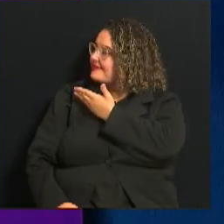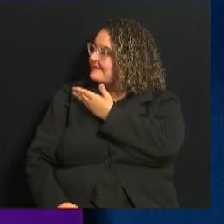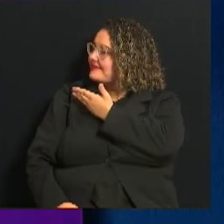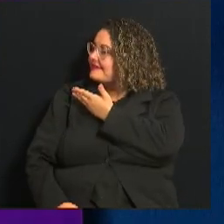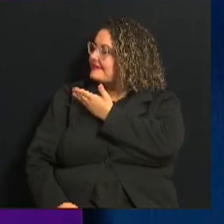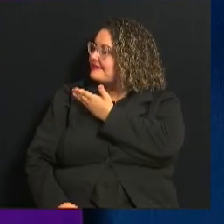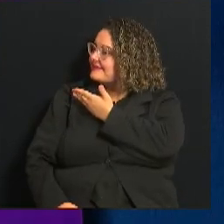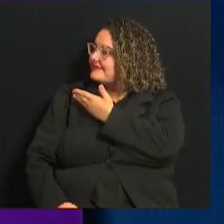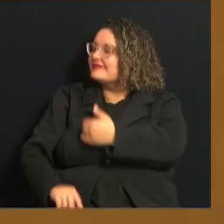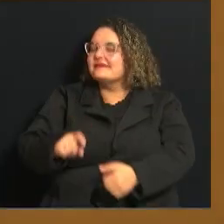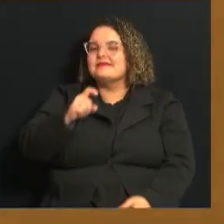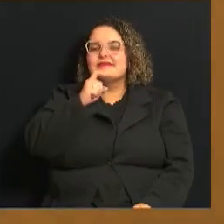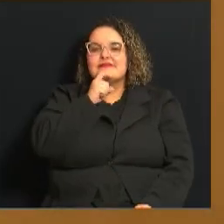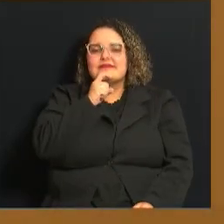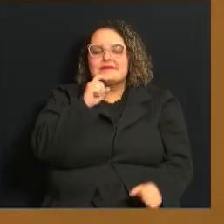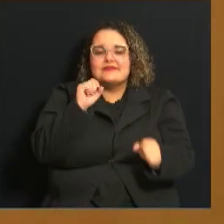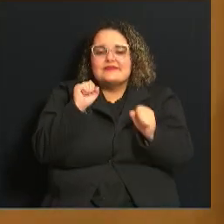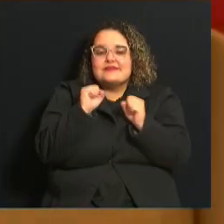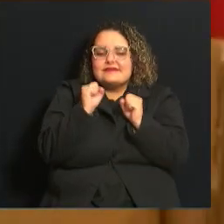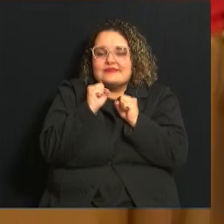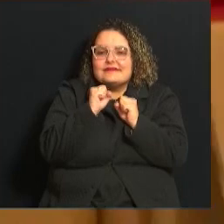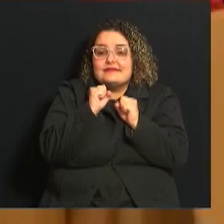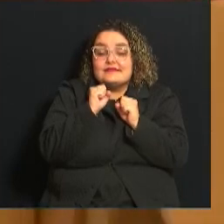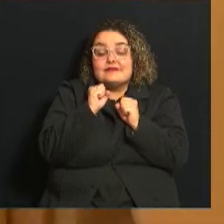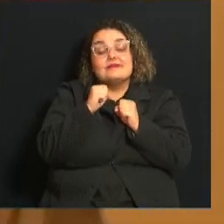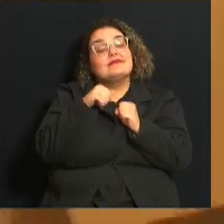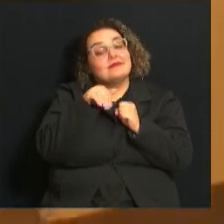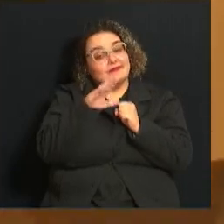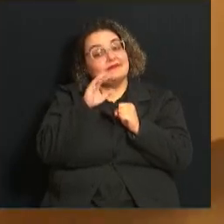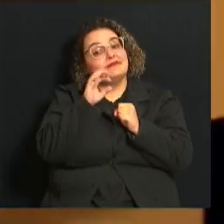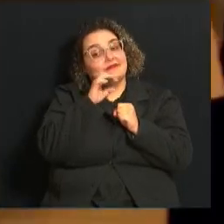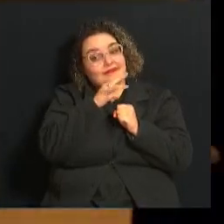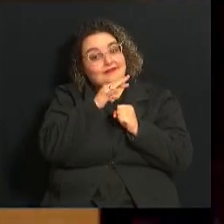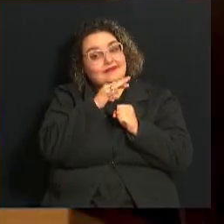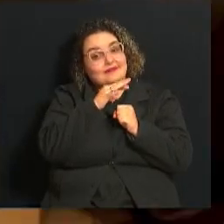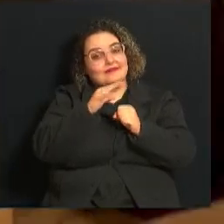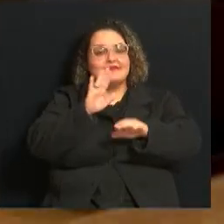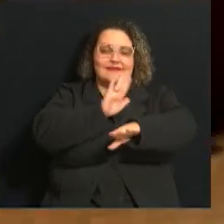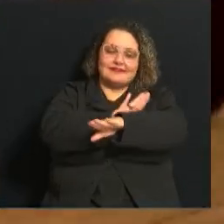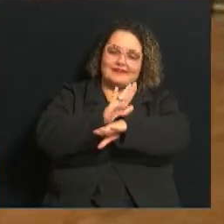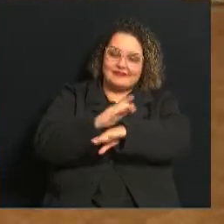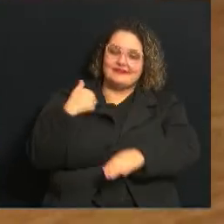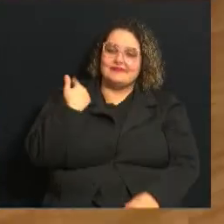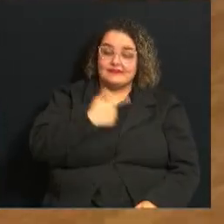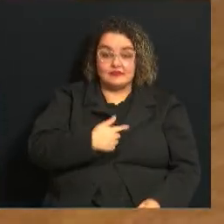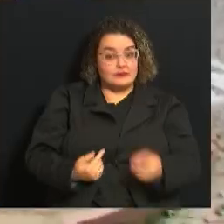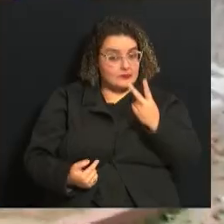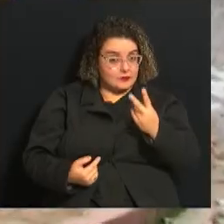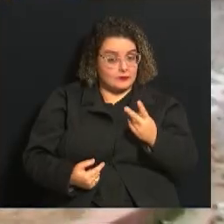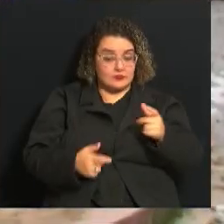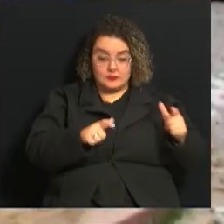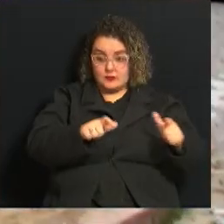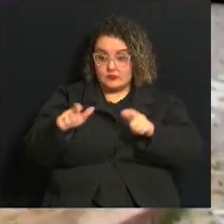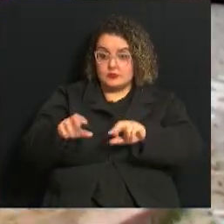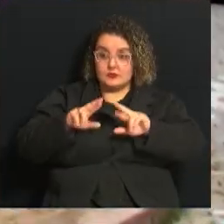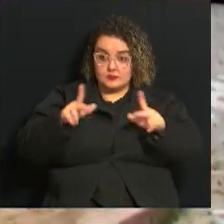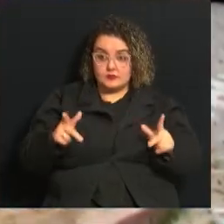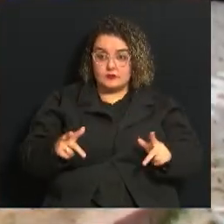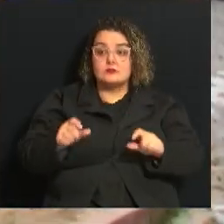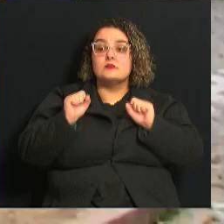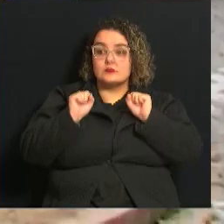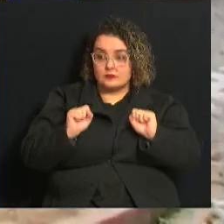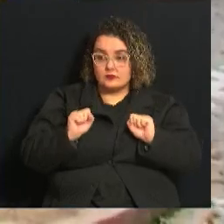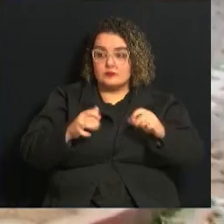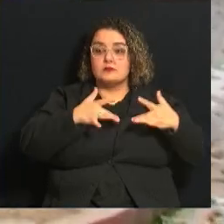mais quente com ajuda da gente como a câmera está funcionando em dois locais diferentes e simultaneamente é ainda possível